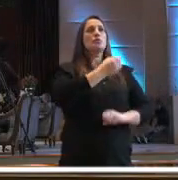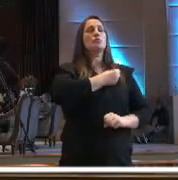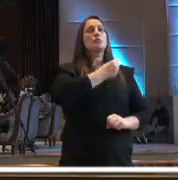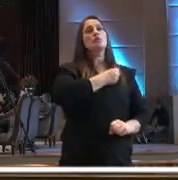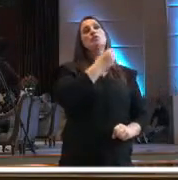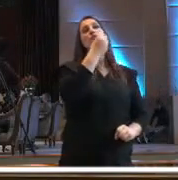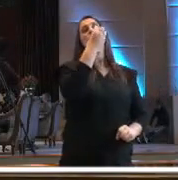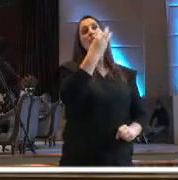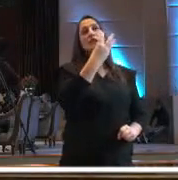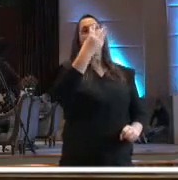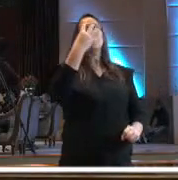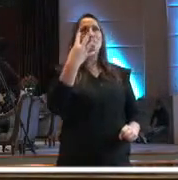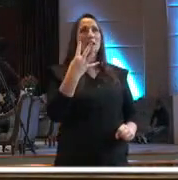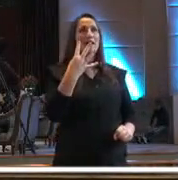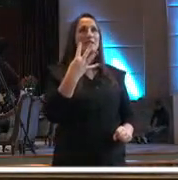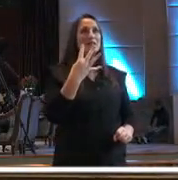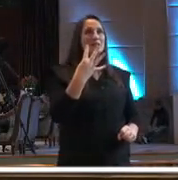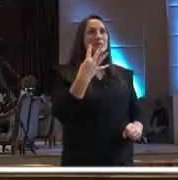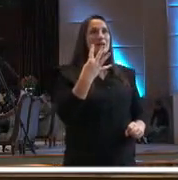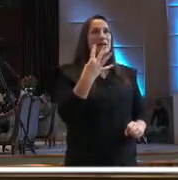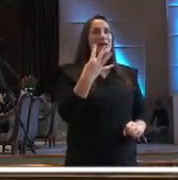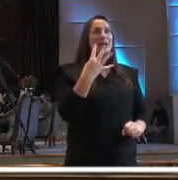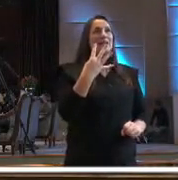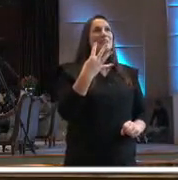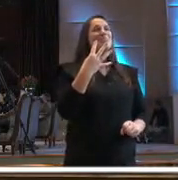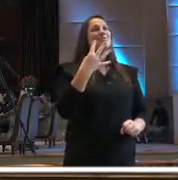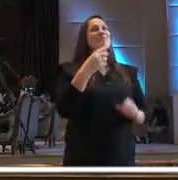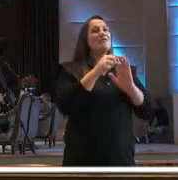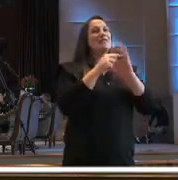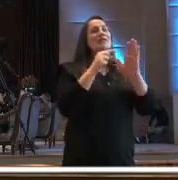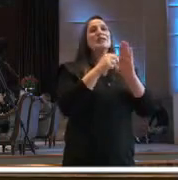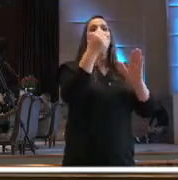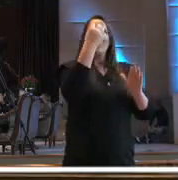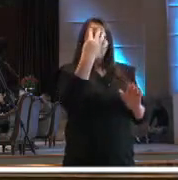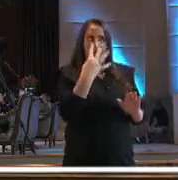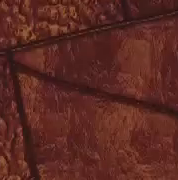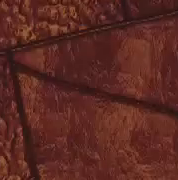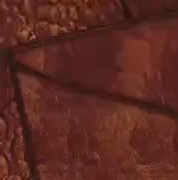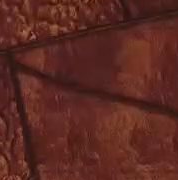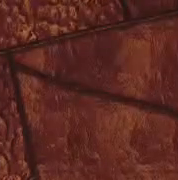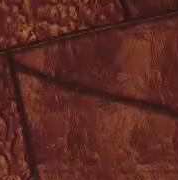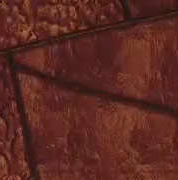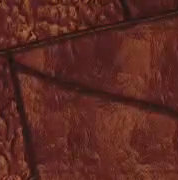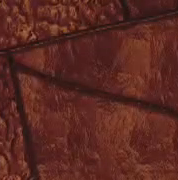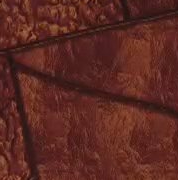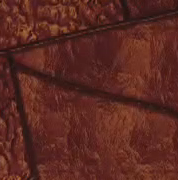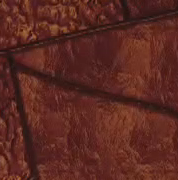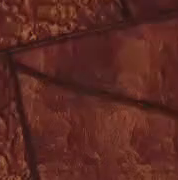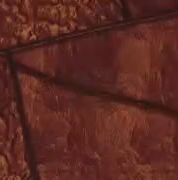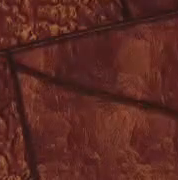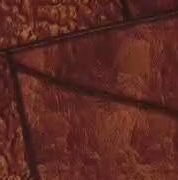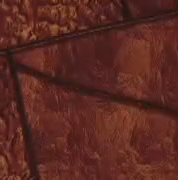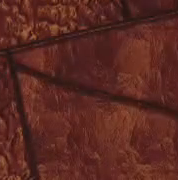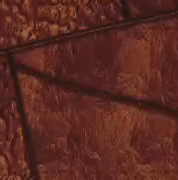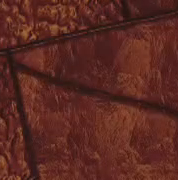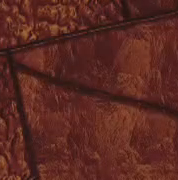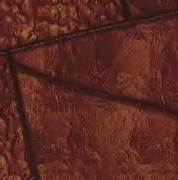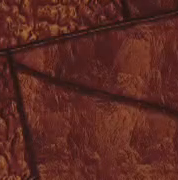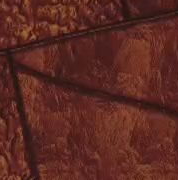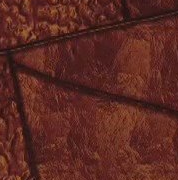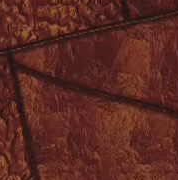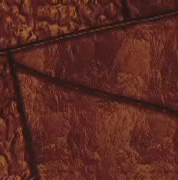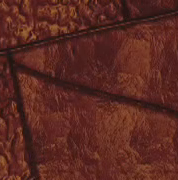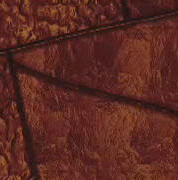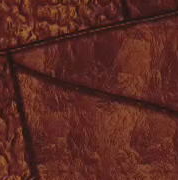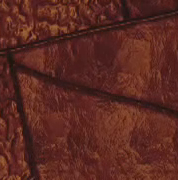pela vitória, ele se lembra disso. Ele vai dizer no verso 4 e no verso 6: busquei o Senhor e